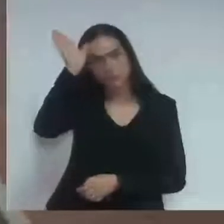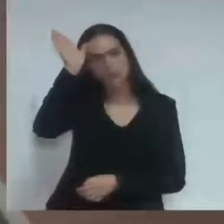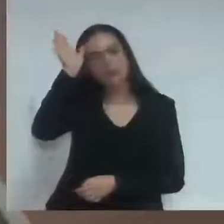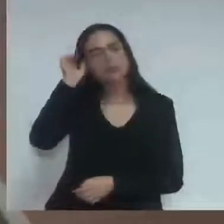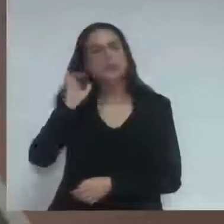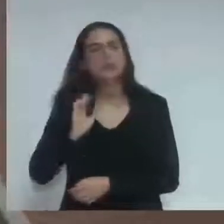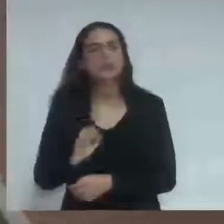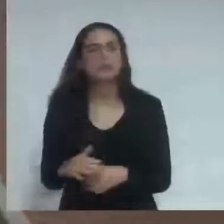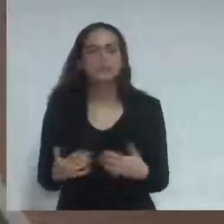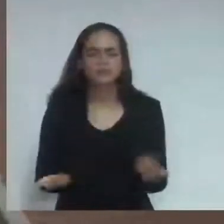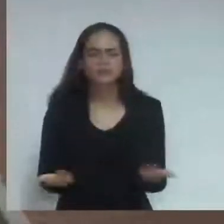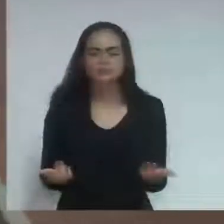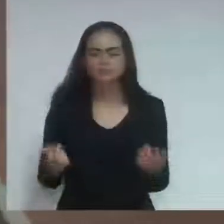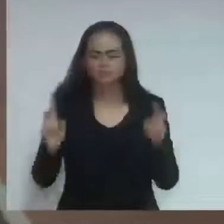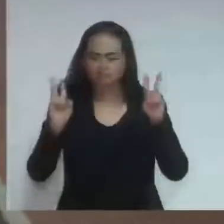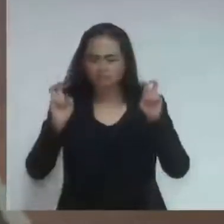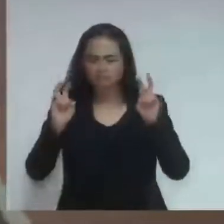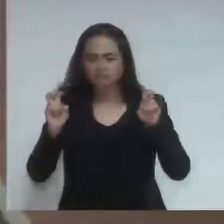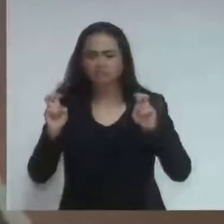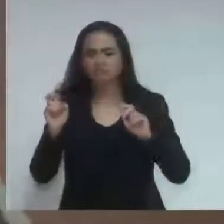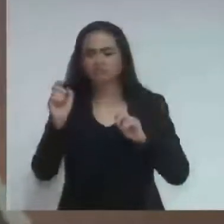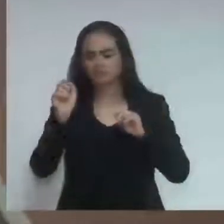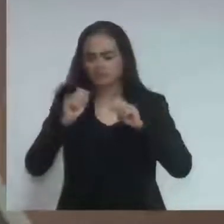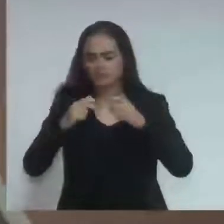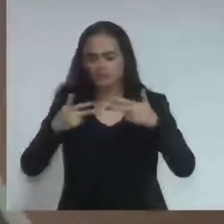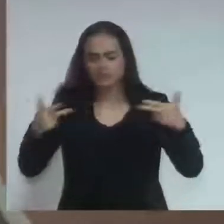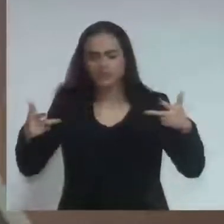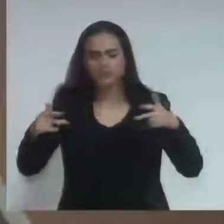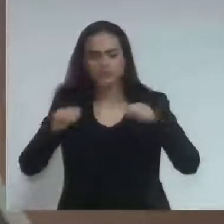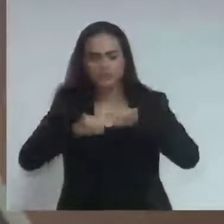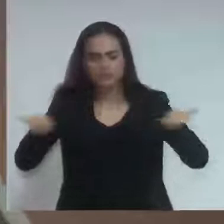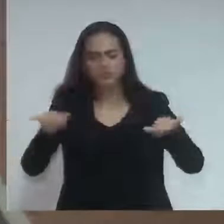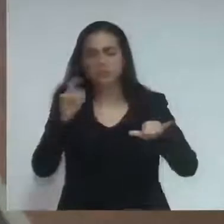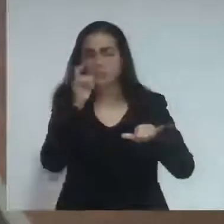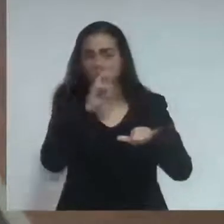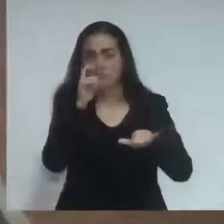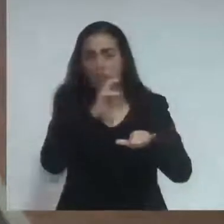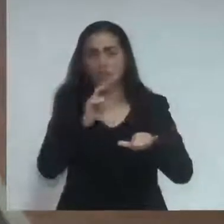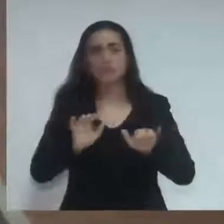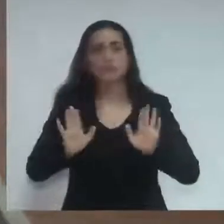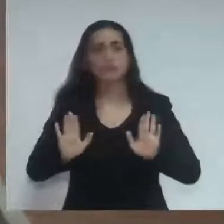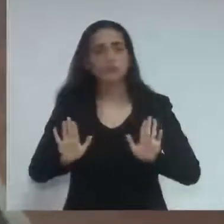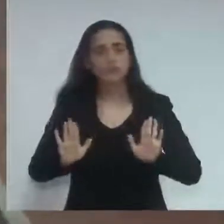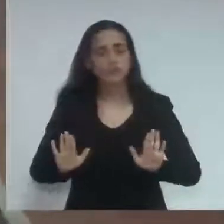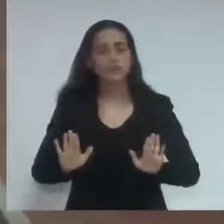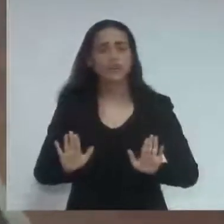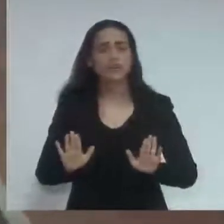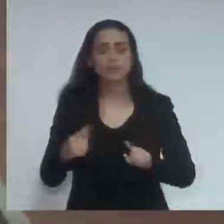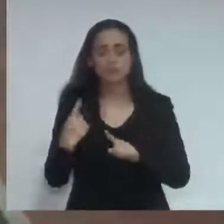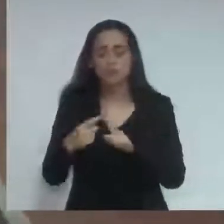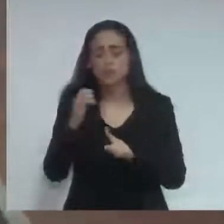termo fake news. Não é só de notícias falsas, mas de notícias distorcidas,